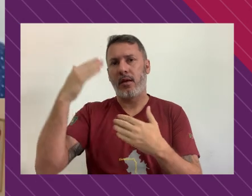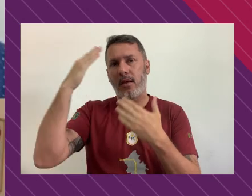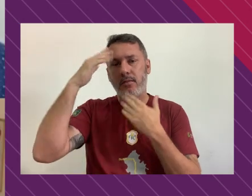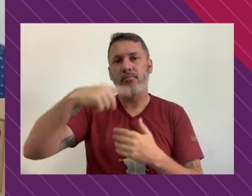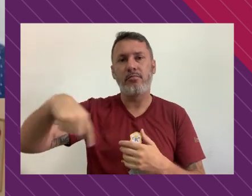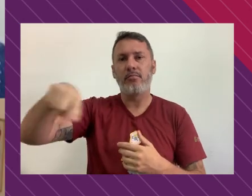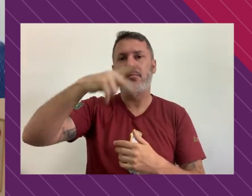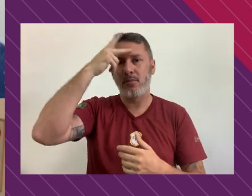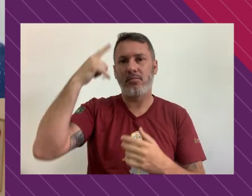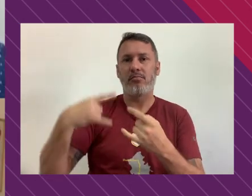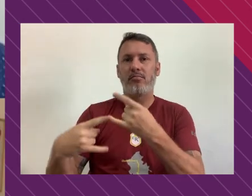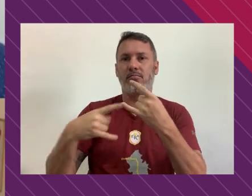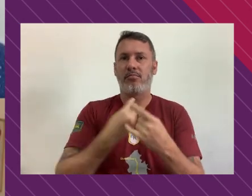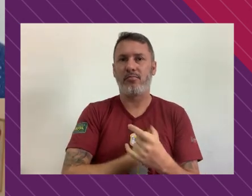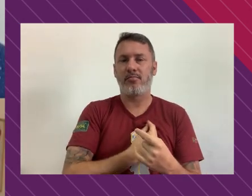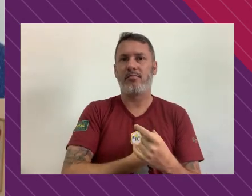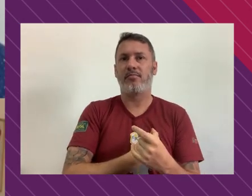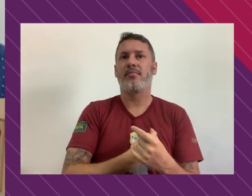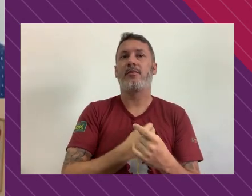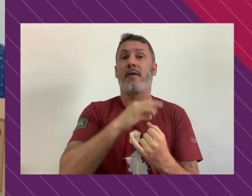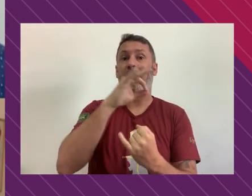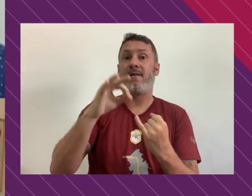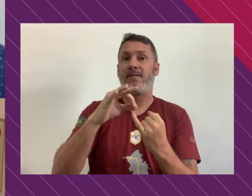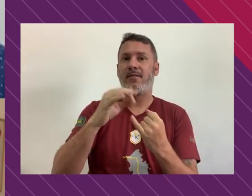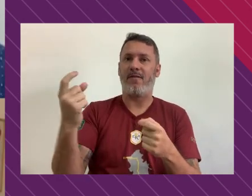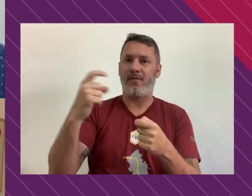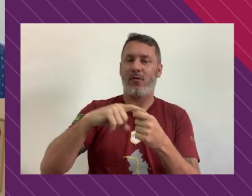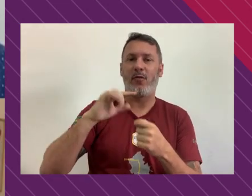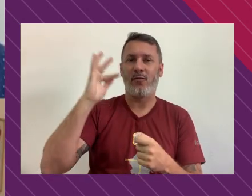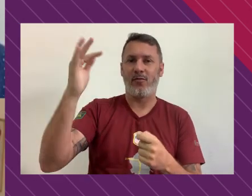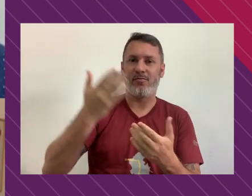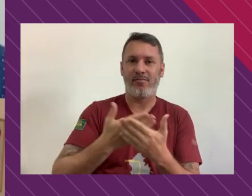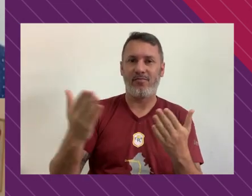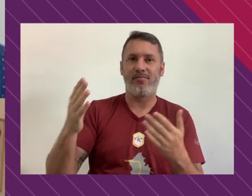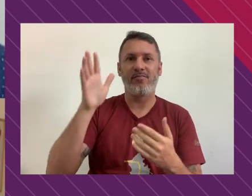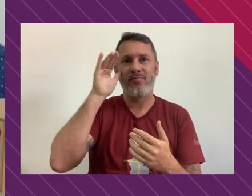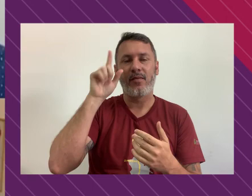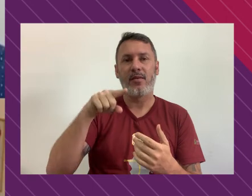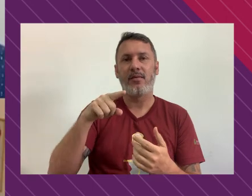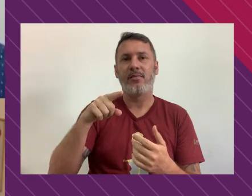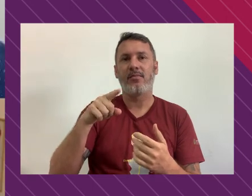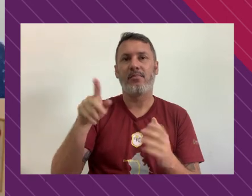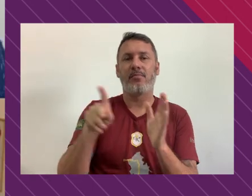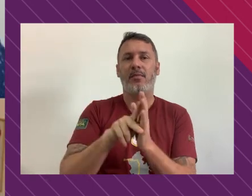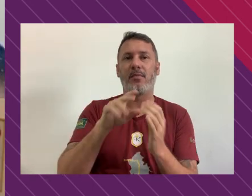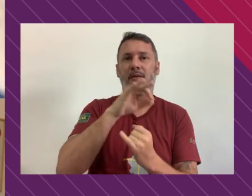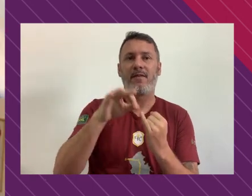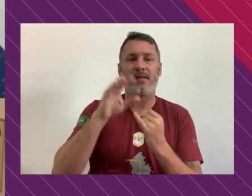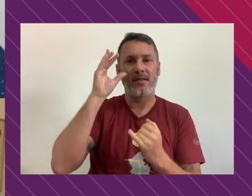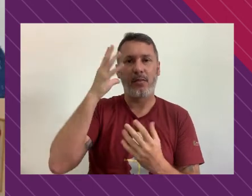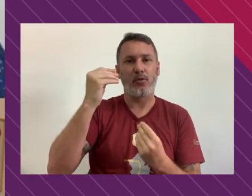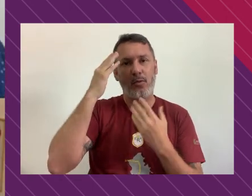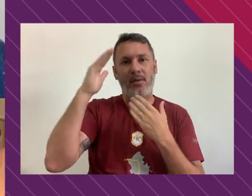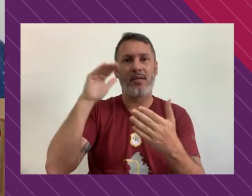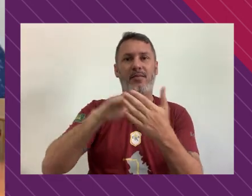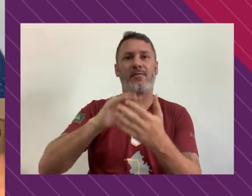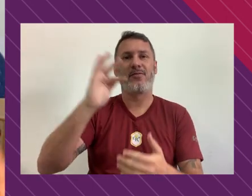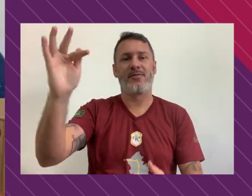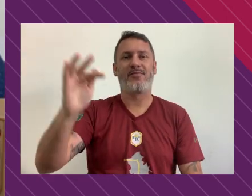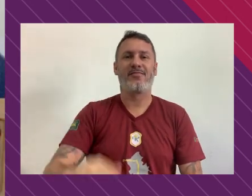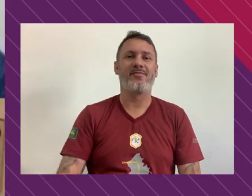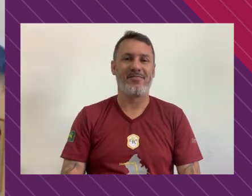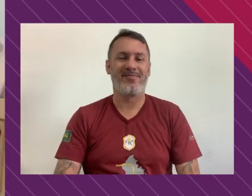lidar com informações complexas. Eu estou pensando aqui na figura da orquestra, que é muito grande e muito rica para uma empresa, né? E